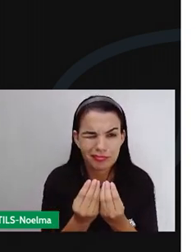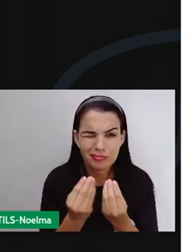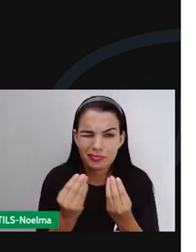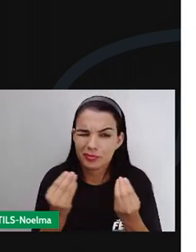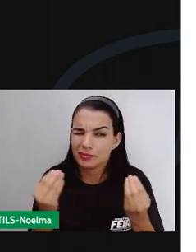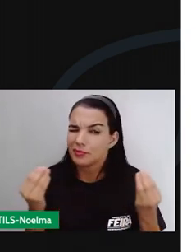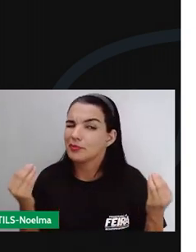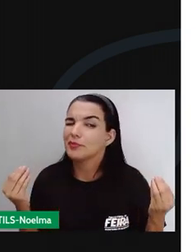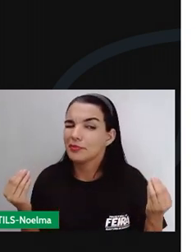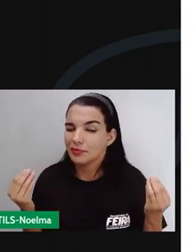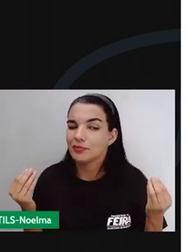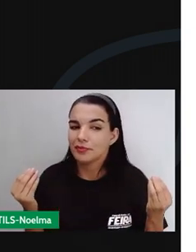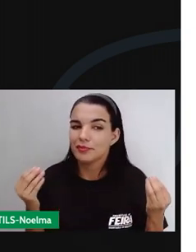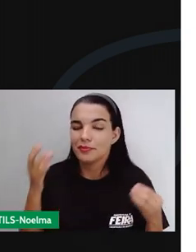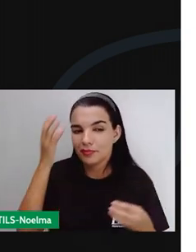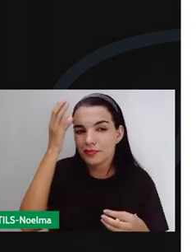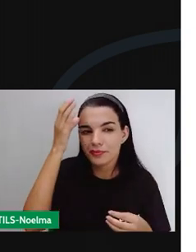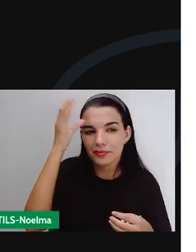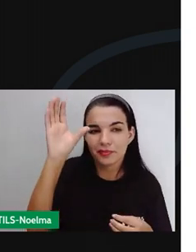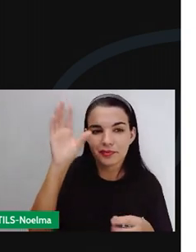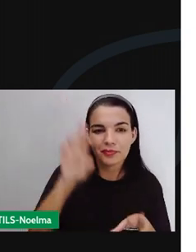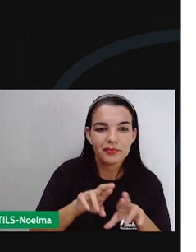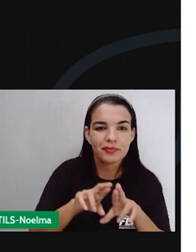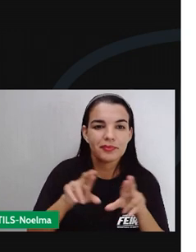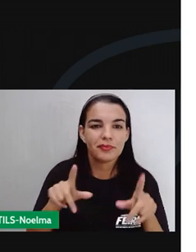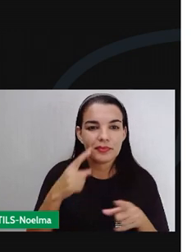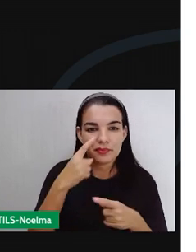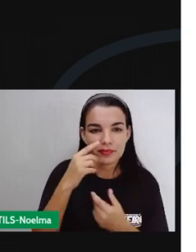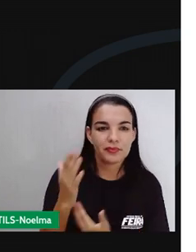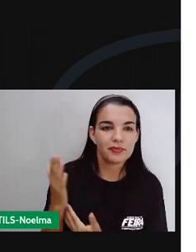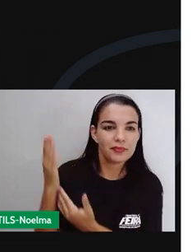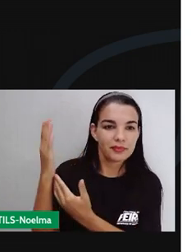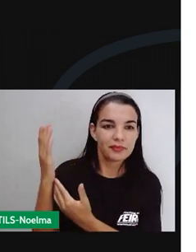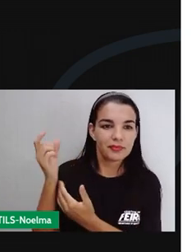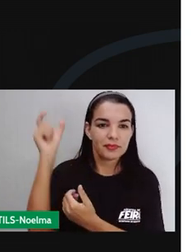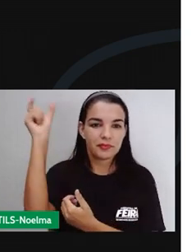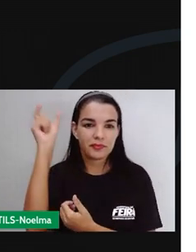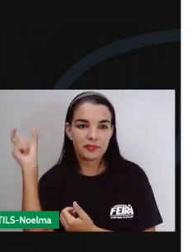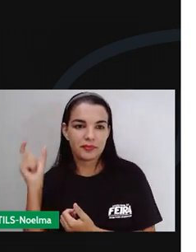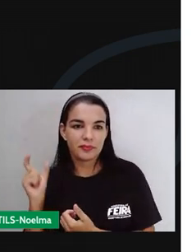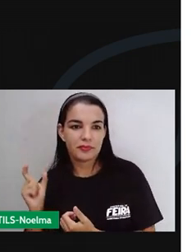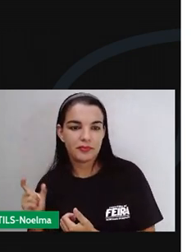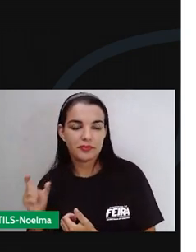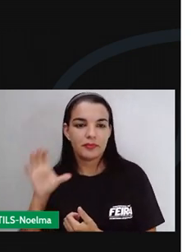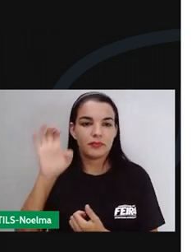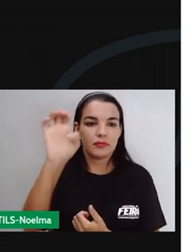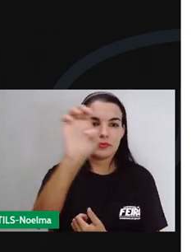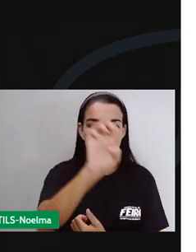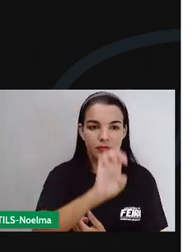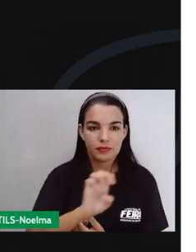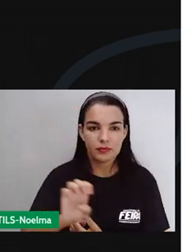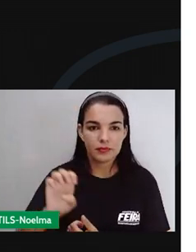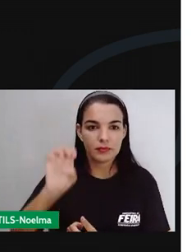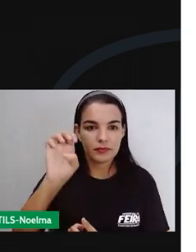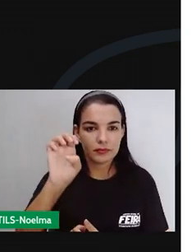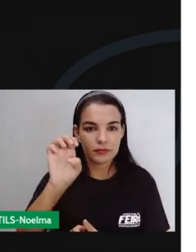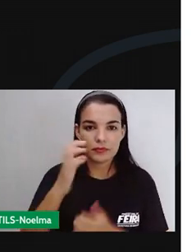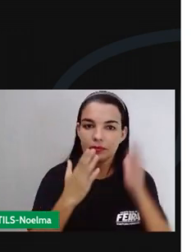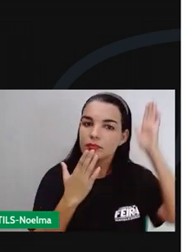europeu, o africano e o indígena. Isso tudo ocorreu através de um processo conhecido como